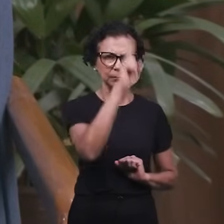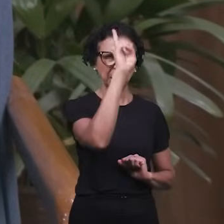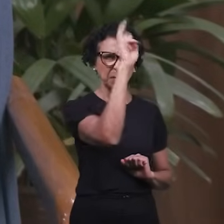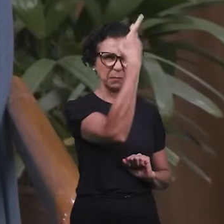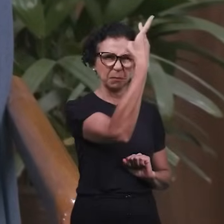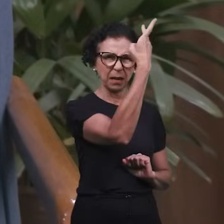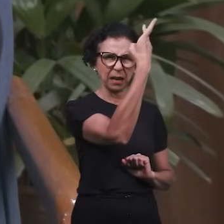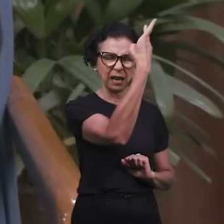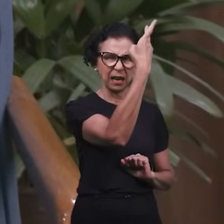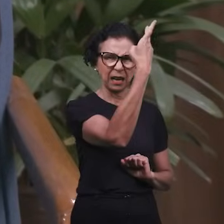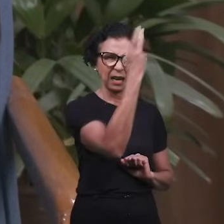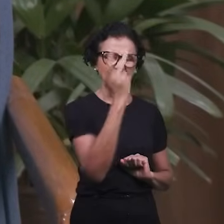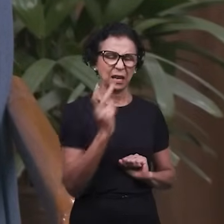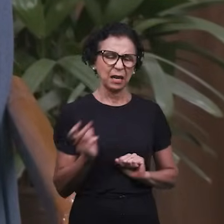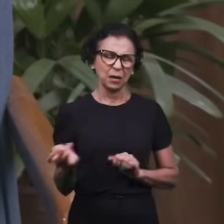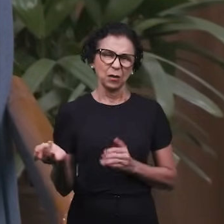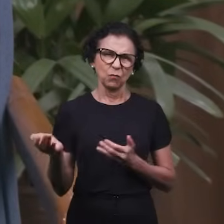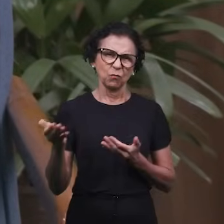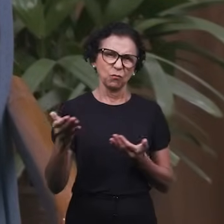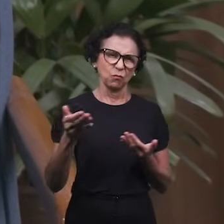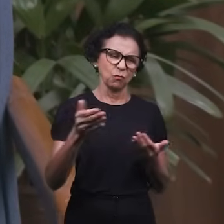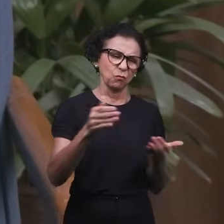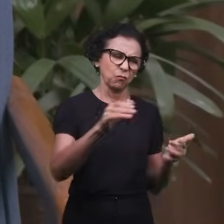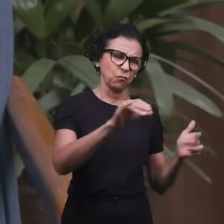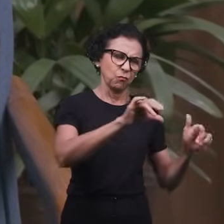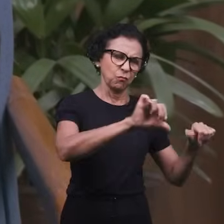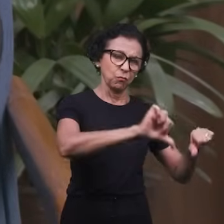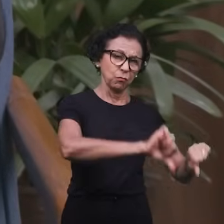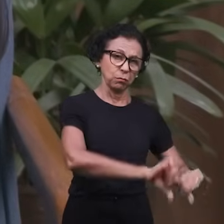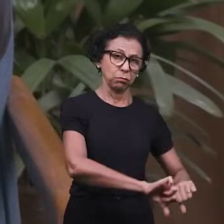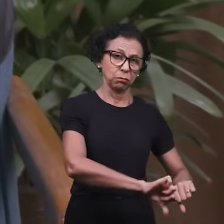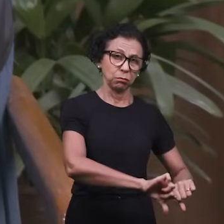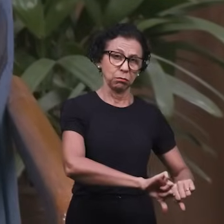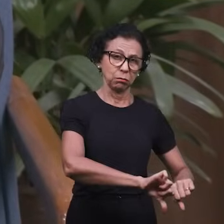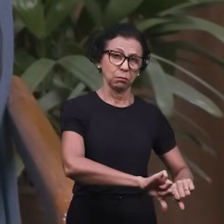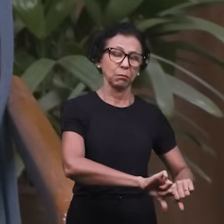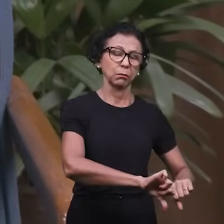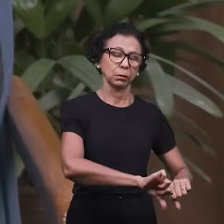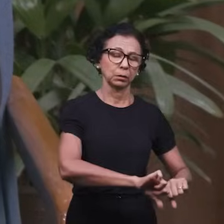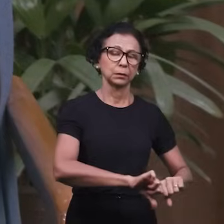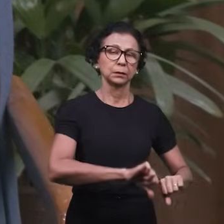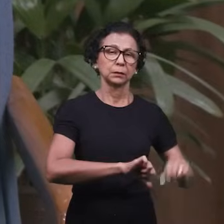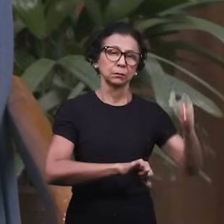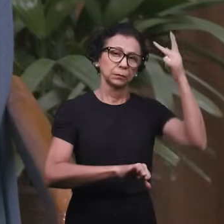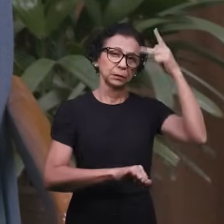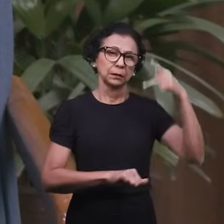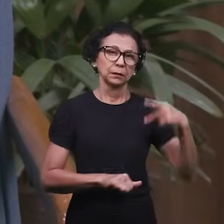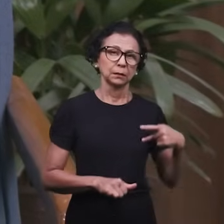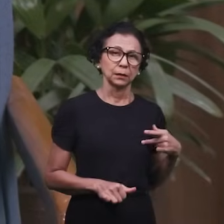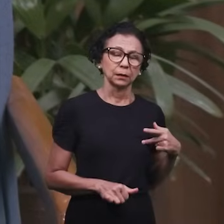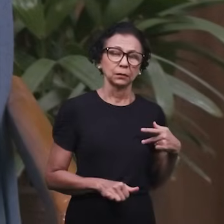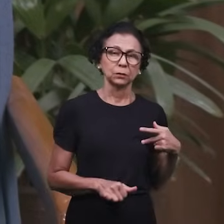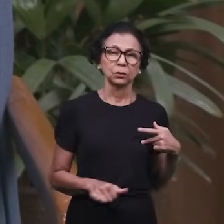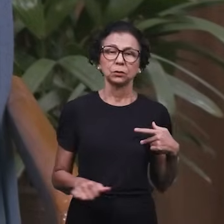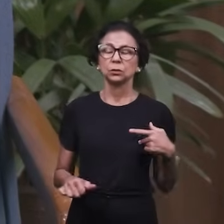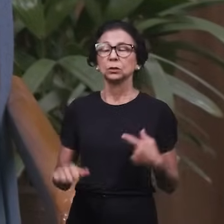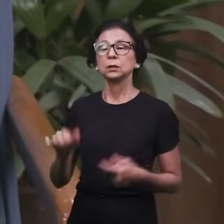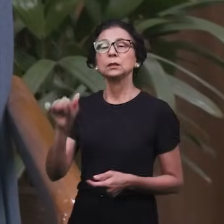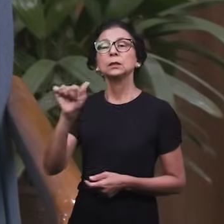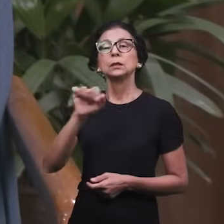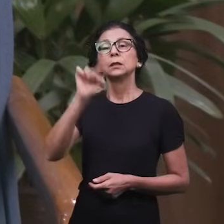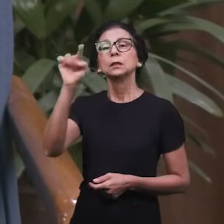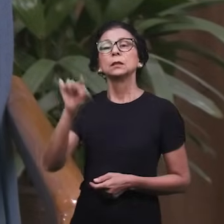o mundo caminhando para o caos, mergulhado em crise, e aquele que tem o socorro.